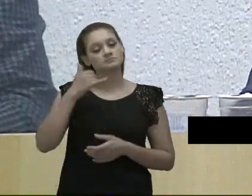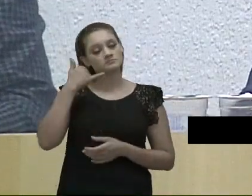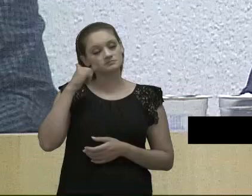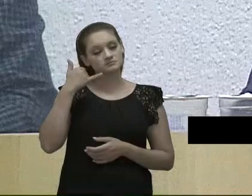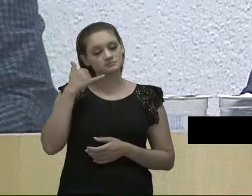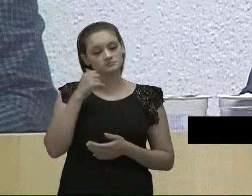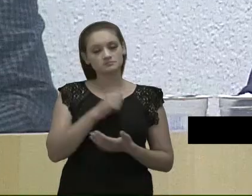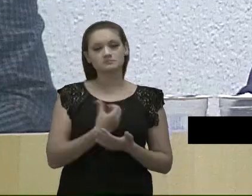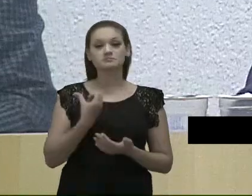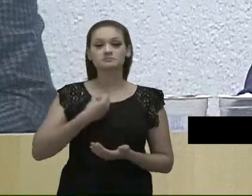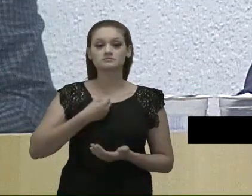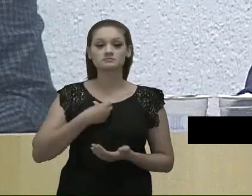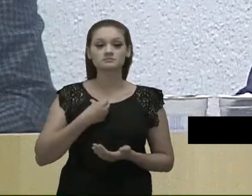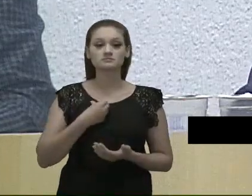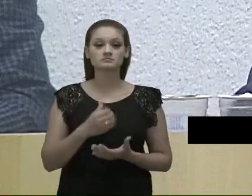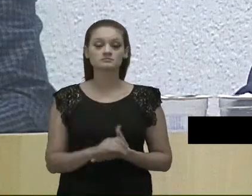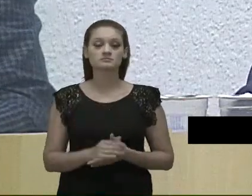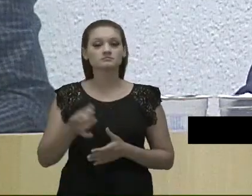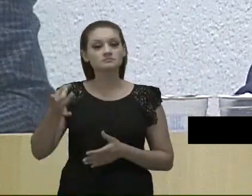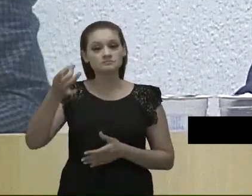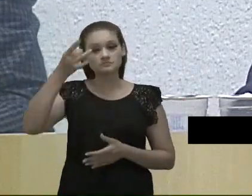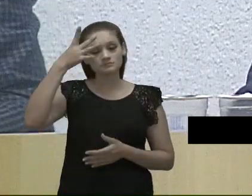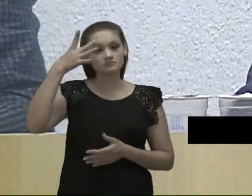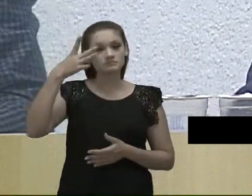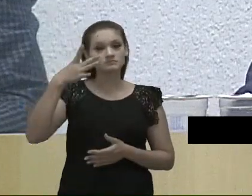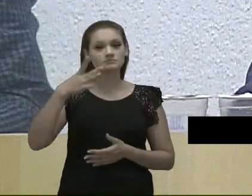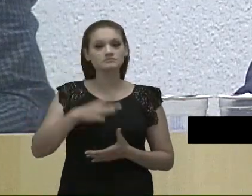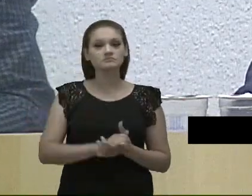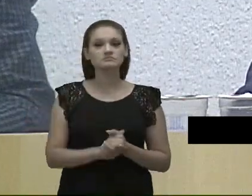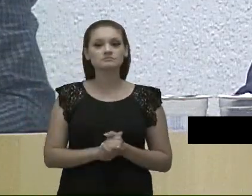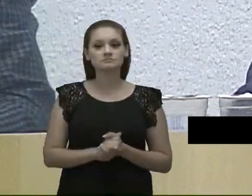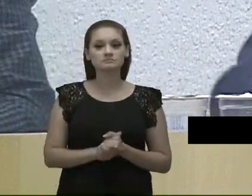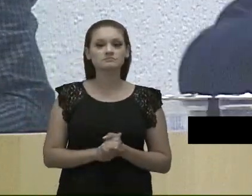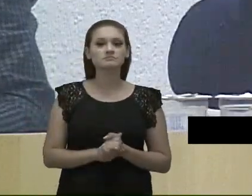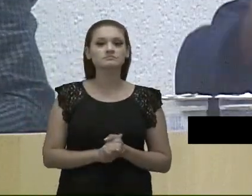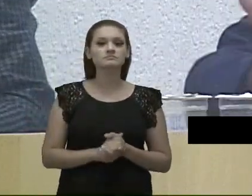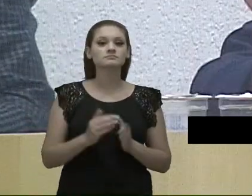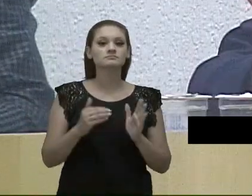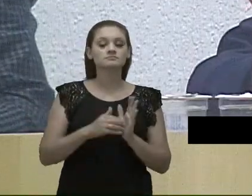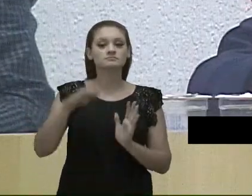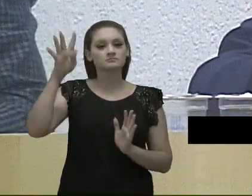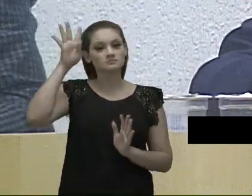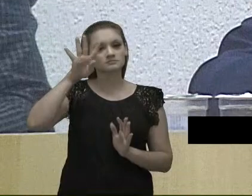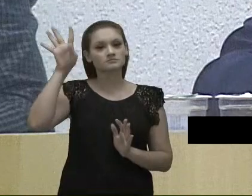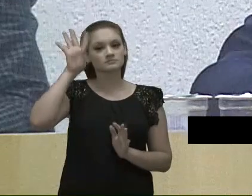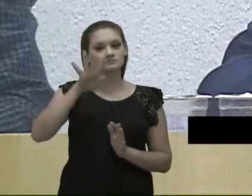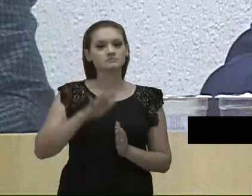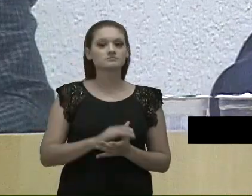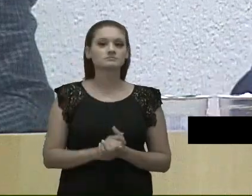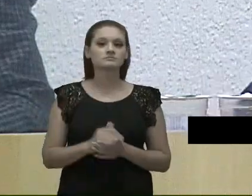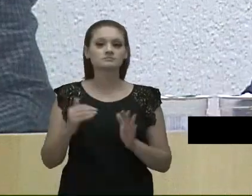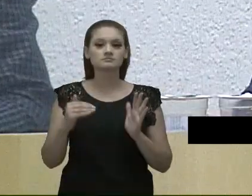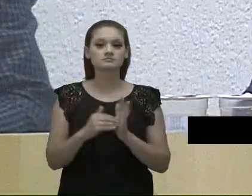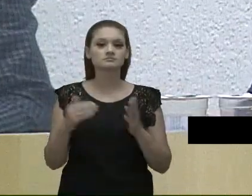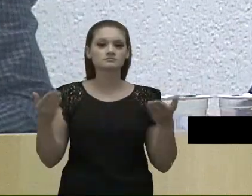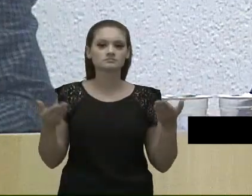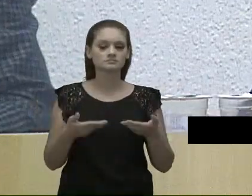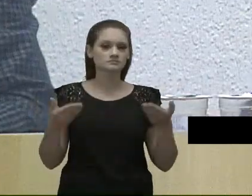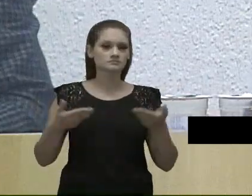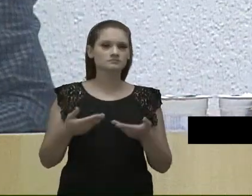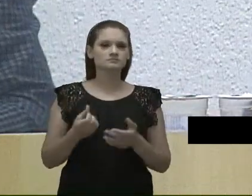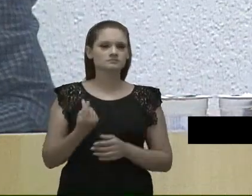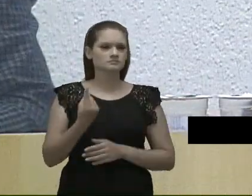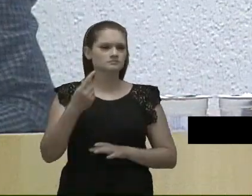pessoas. Então, para facilitar o processo, levando em consideração que foi na última quarta-feira, né, até agora. Então, foi questão de